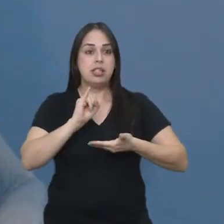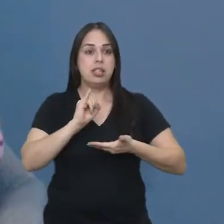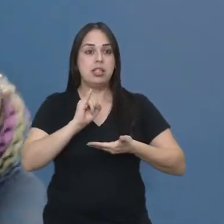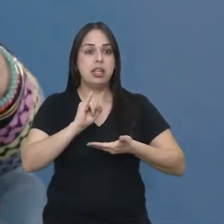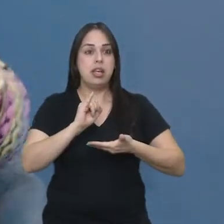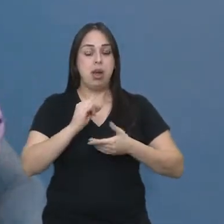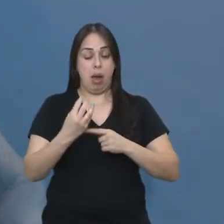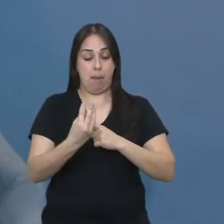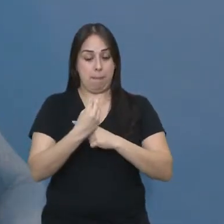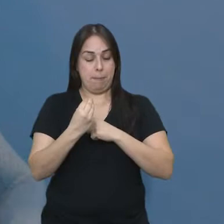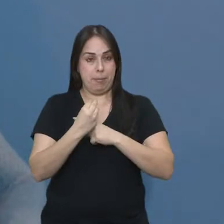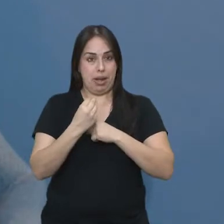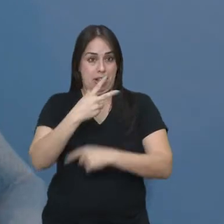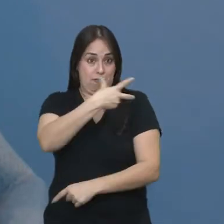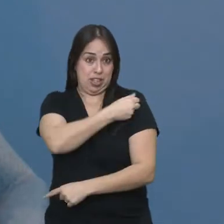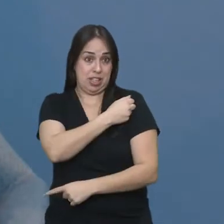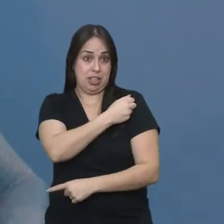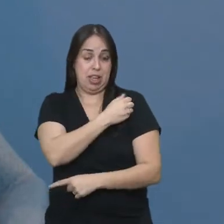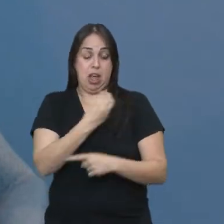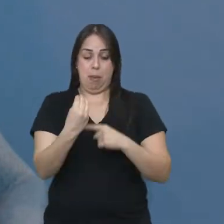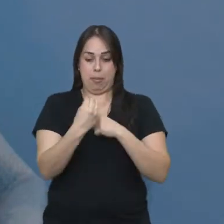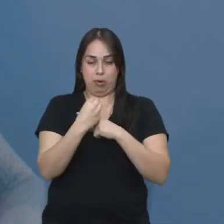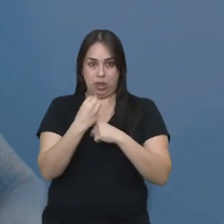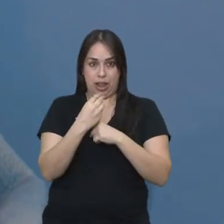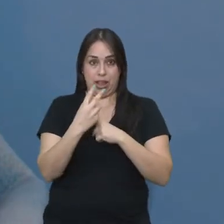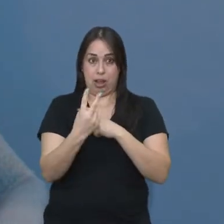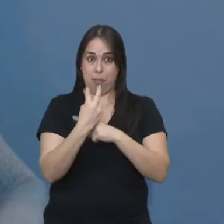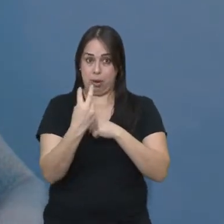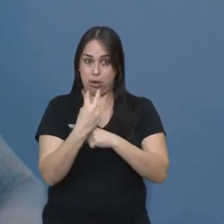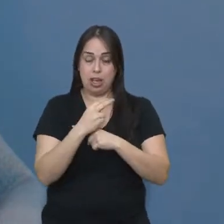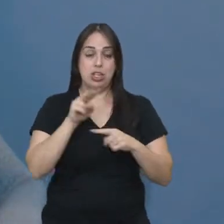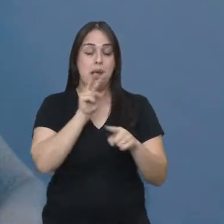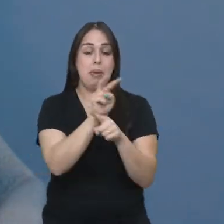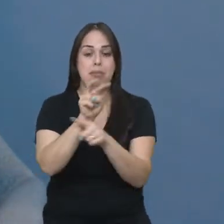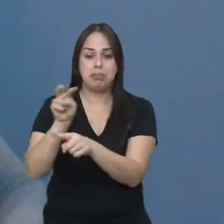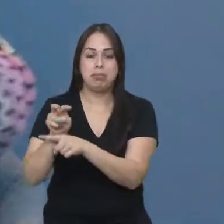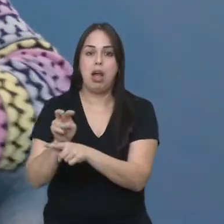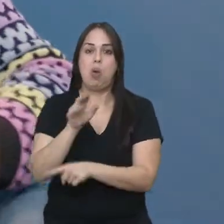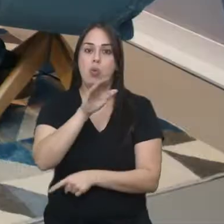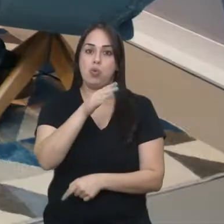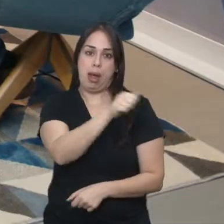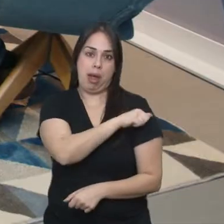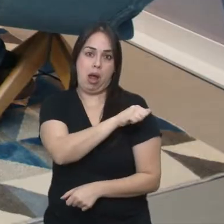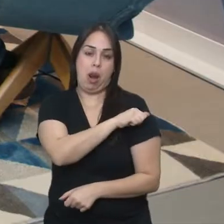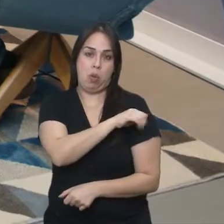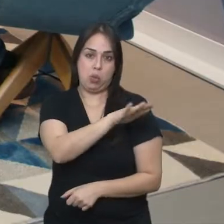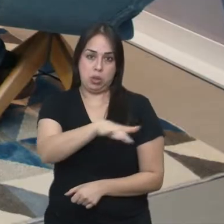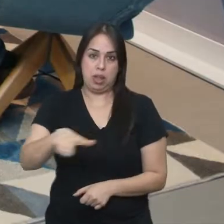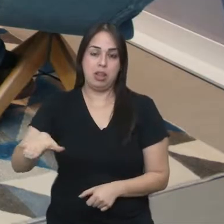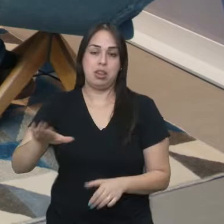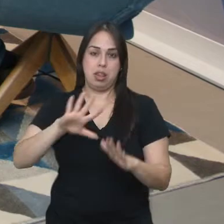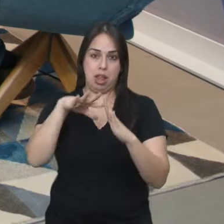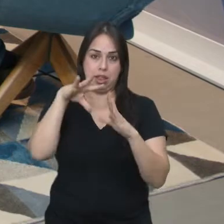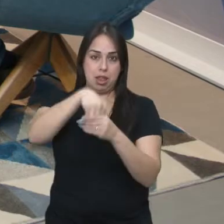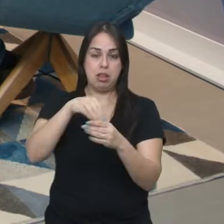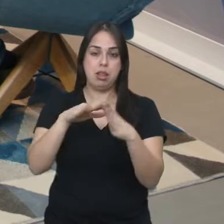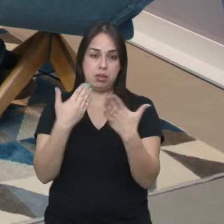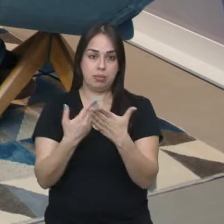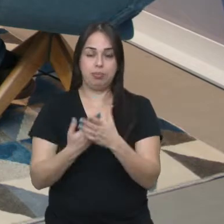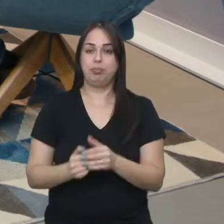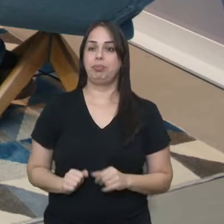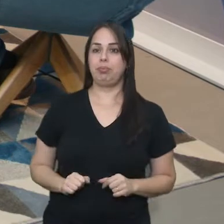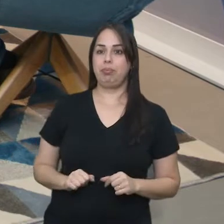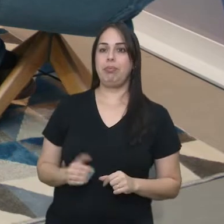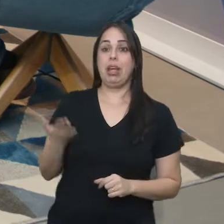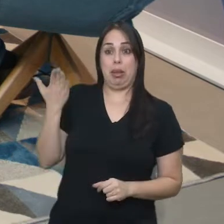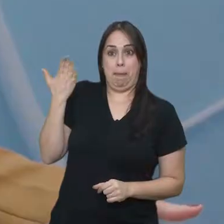eu estou protegendo aquele meu coleguinha dentro da sala de aula, até ele poder ter liberdade para tomar essa vacina. E falando da polio, a poliomielite, ela